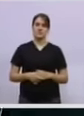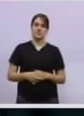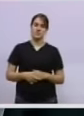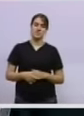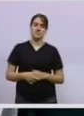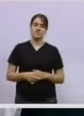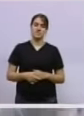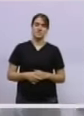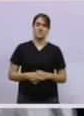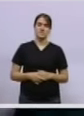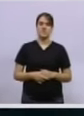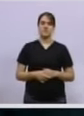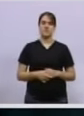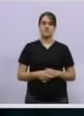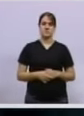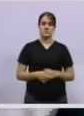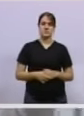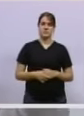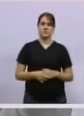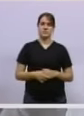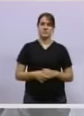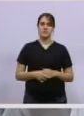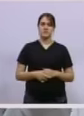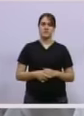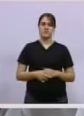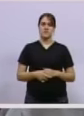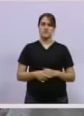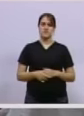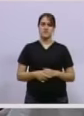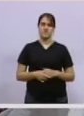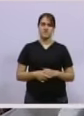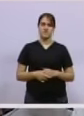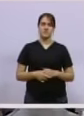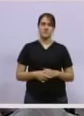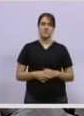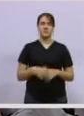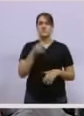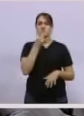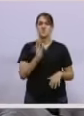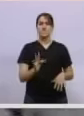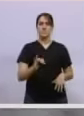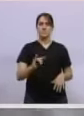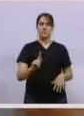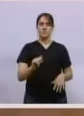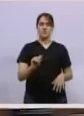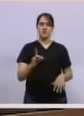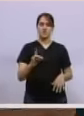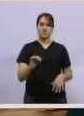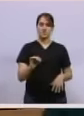resolver a situação. Ele te amarela inteiro para ver se você resolve o problema dele. Fala, meu filho, dá um jeito, não estou bom não. Já que ele não